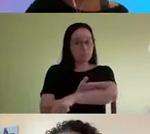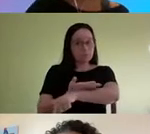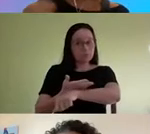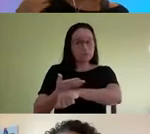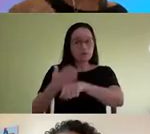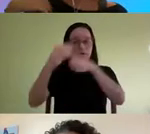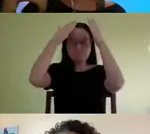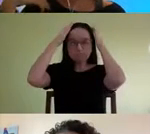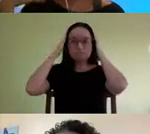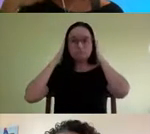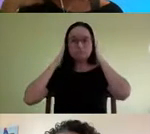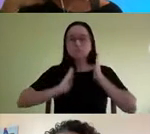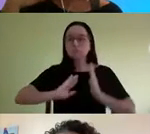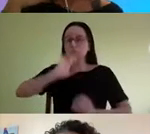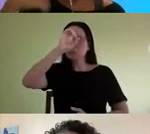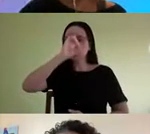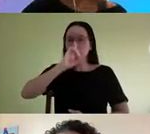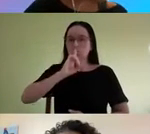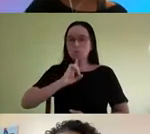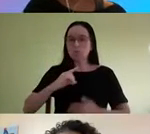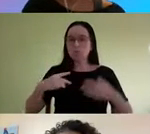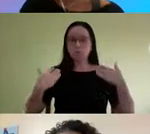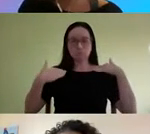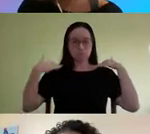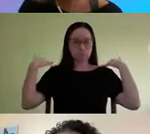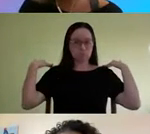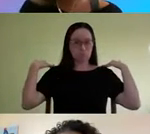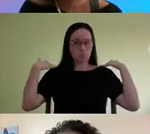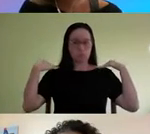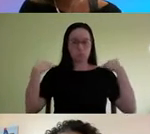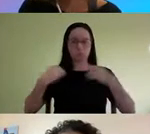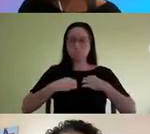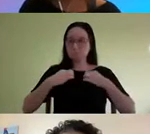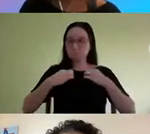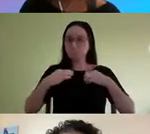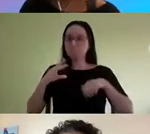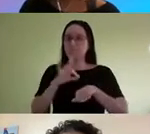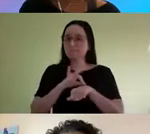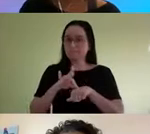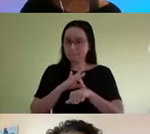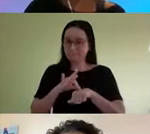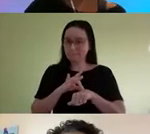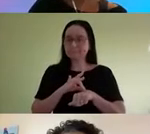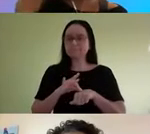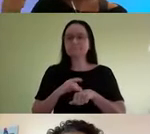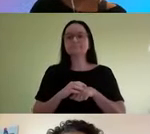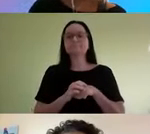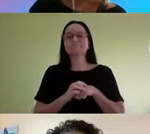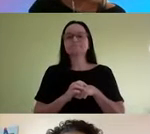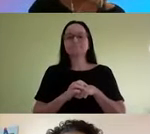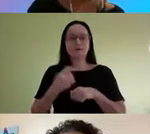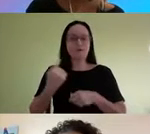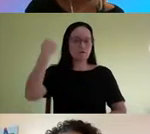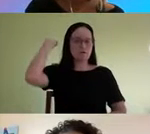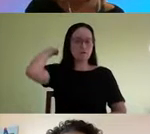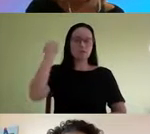loiro, curto, acima do ombro. Eu estou com uma blusa preta. E eu estou com um fundo colorido